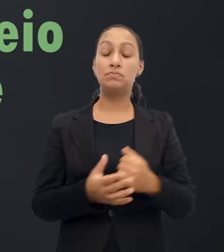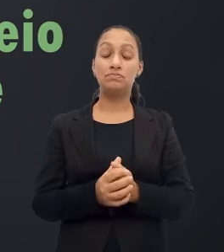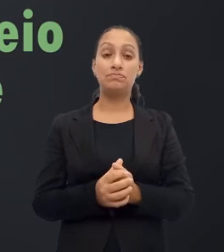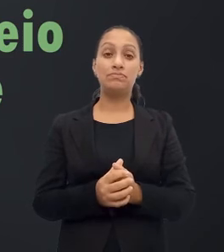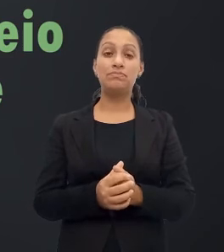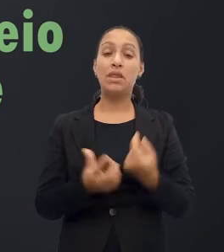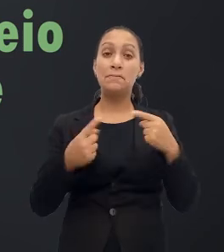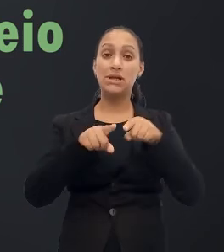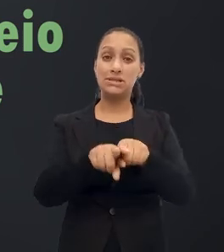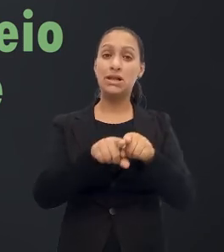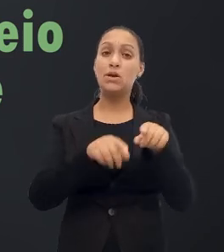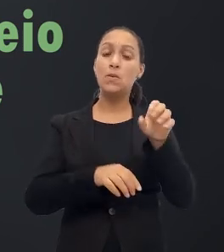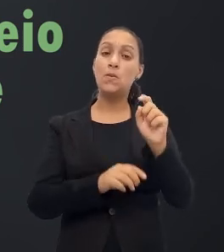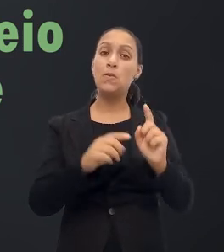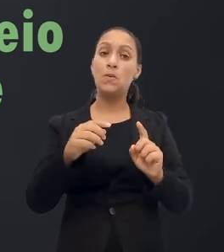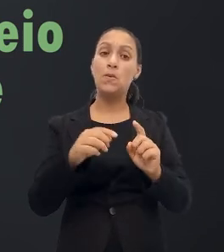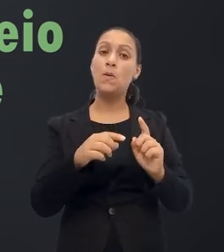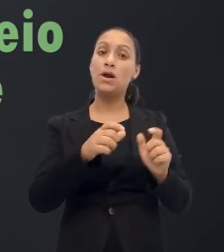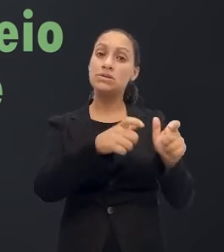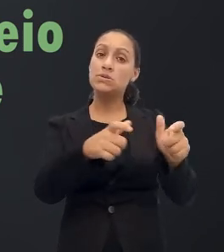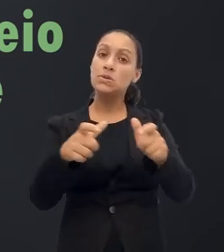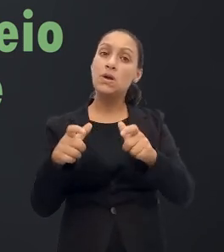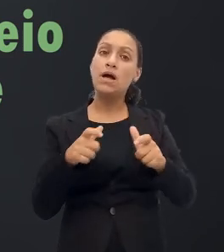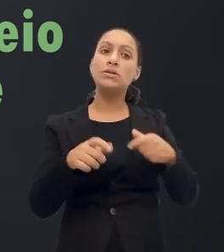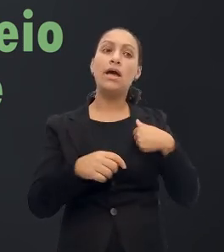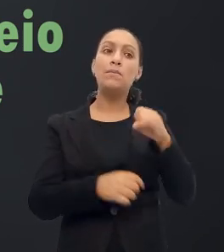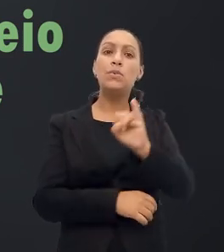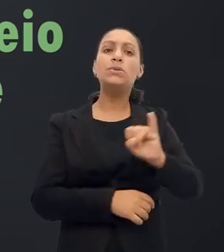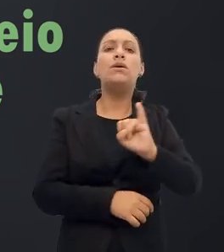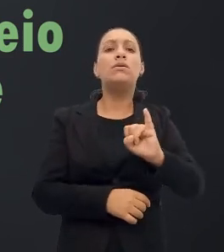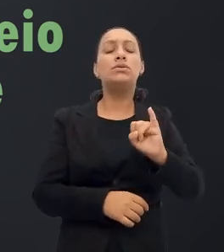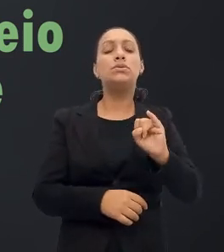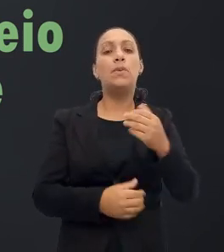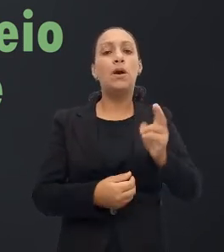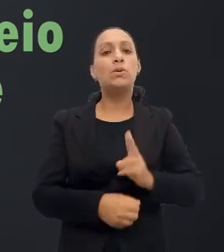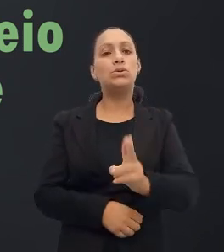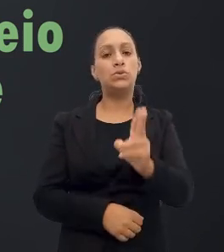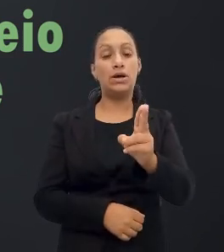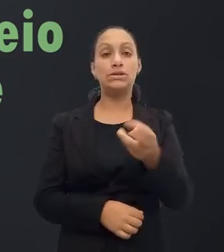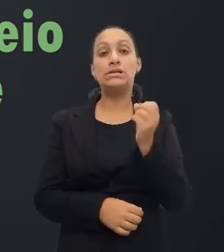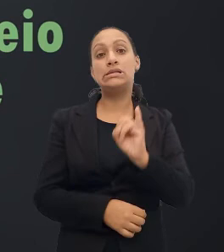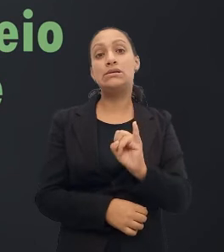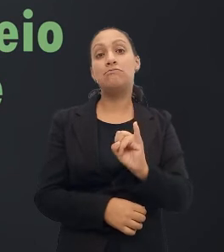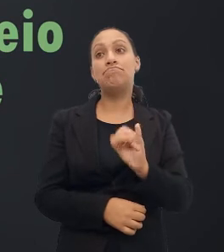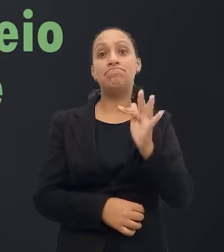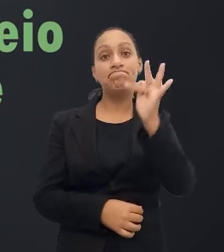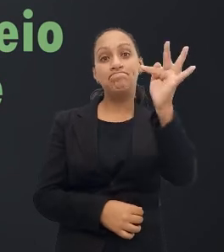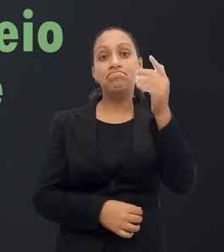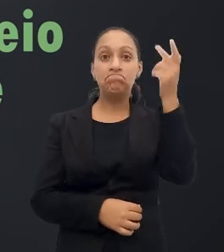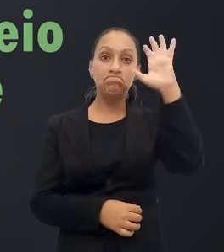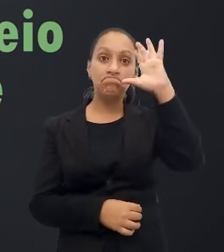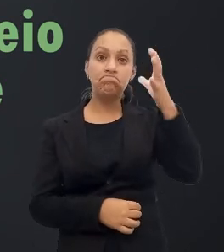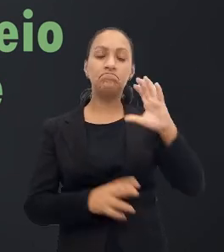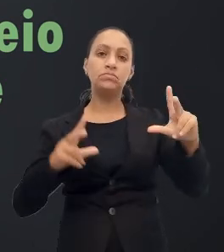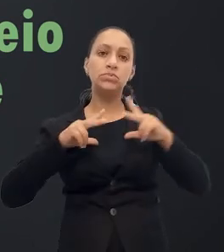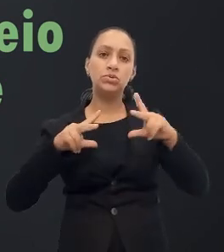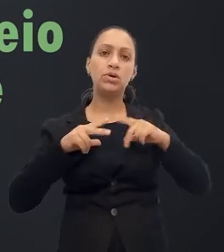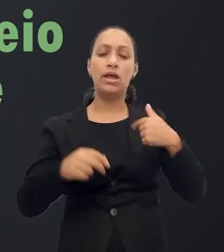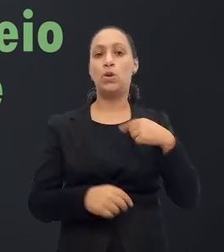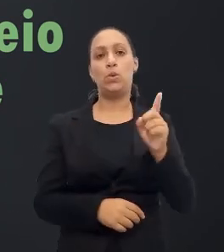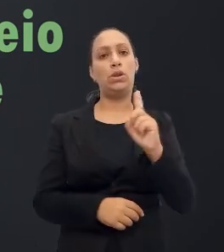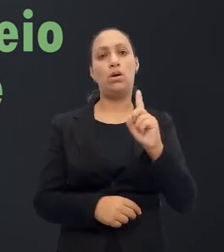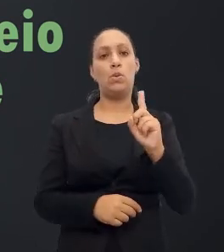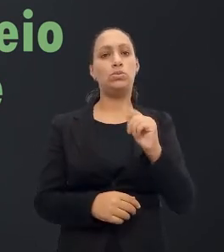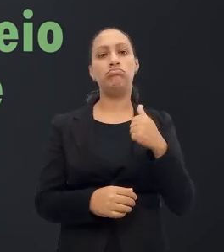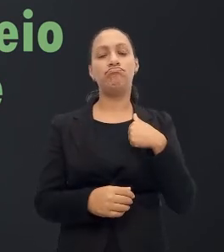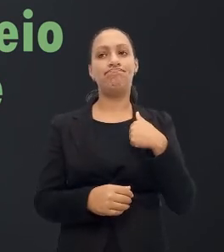realmente essa parceria tem se mostrado importantíssima para essa continuidade. E se porventura acontecer a privatização, eu não sou a favor, né?